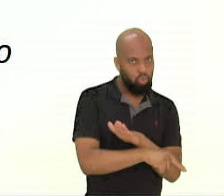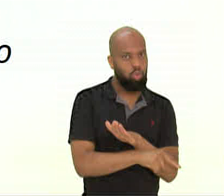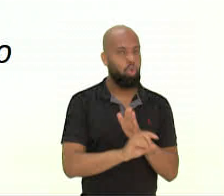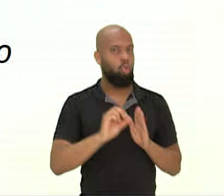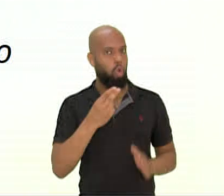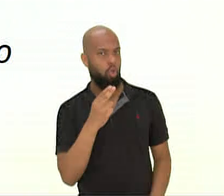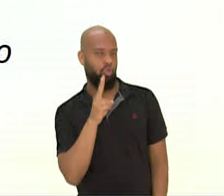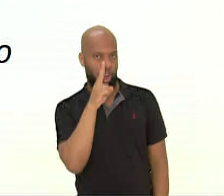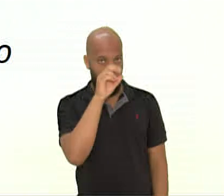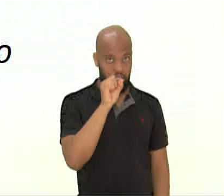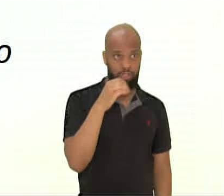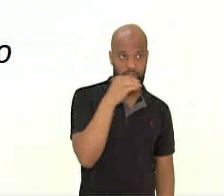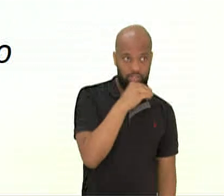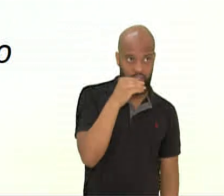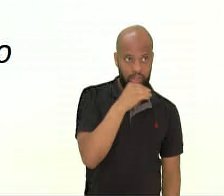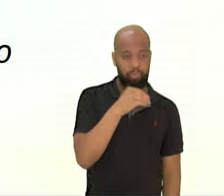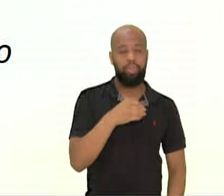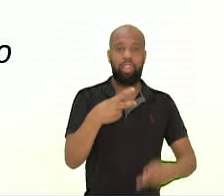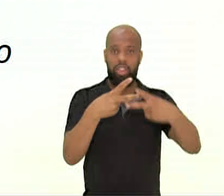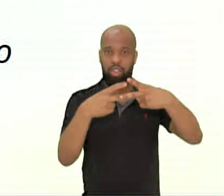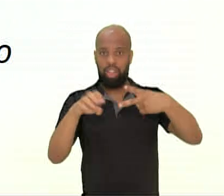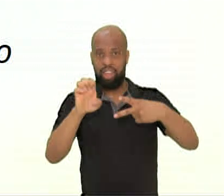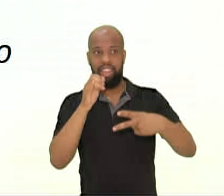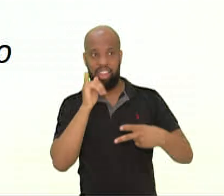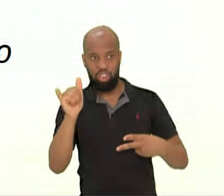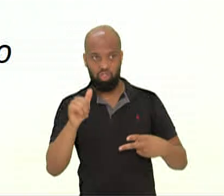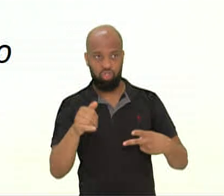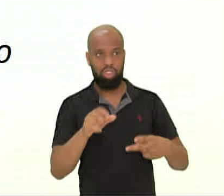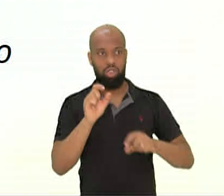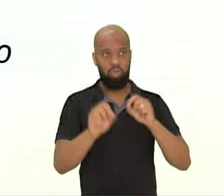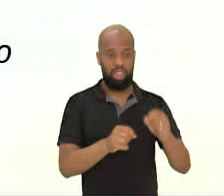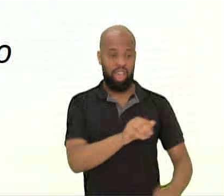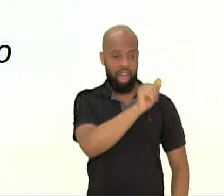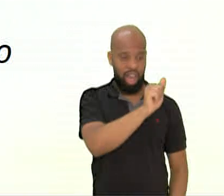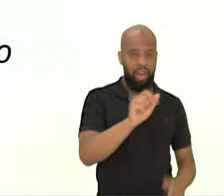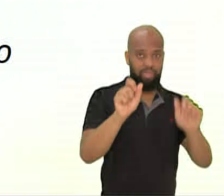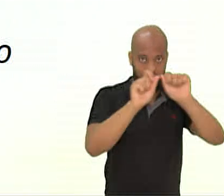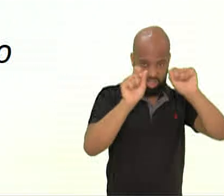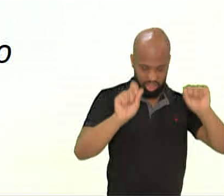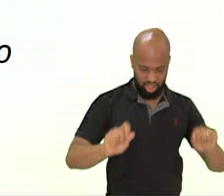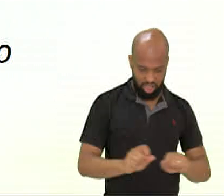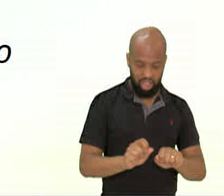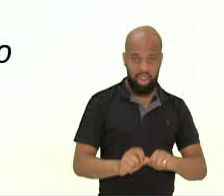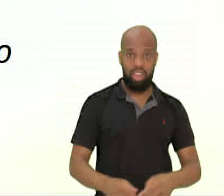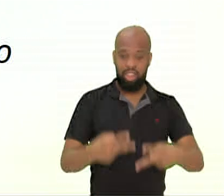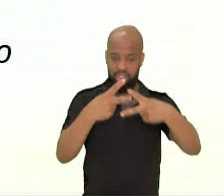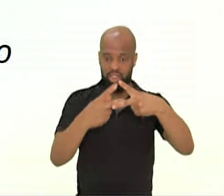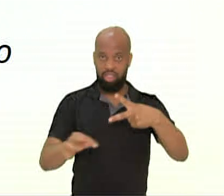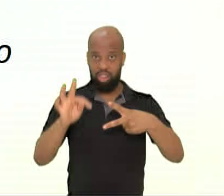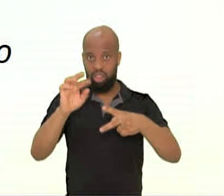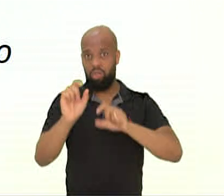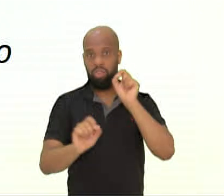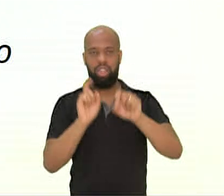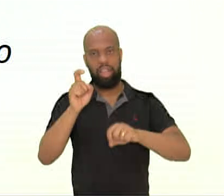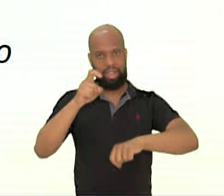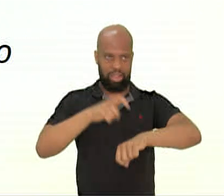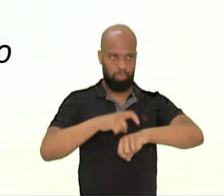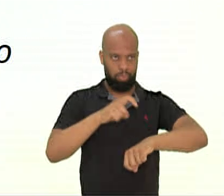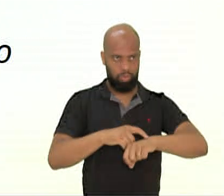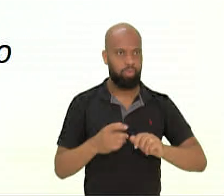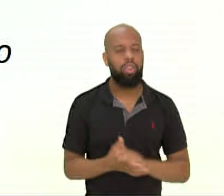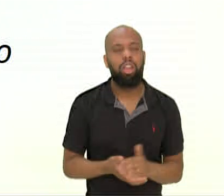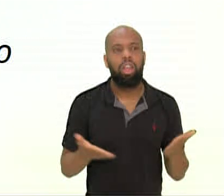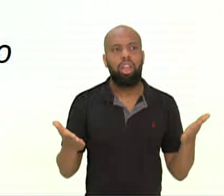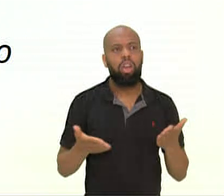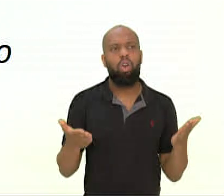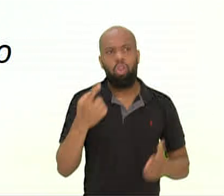energia, A, que é a área que você vai ter ali, e ΔT, que a gente acaba trabalhando com o tempo. Avançando então ali, ó, olha o que